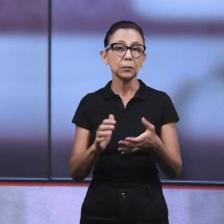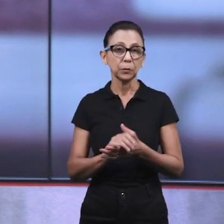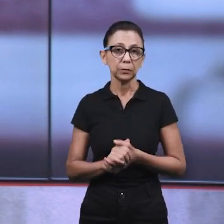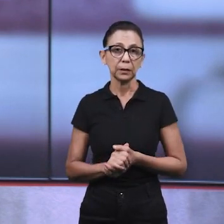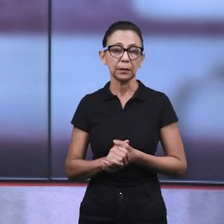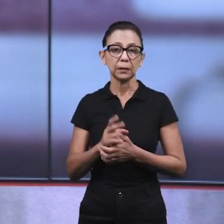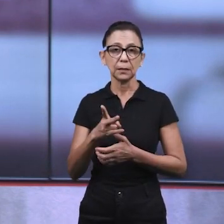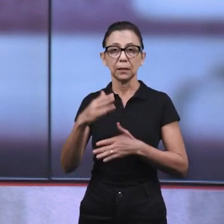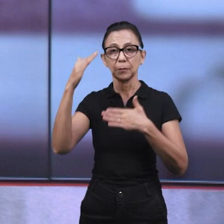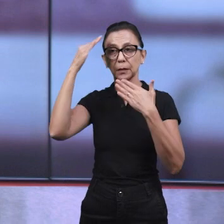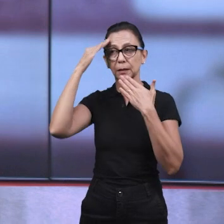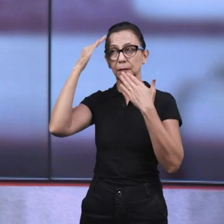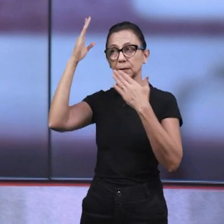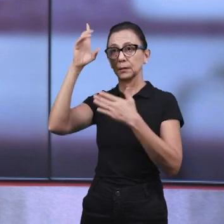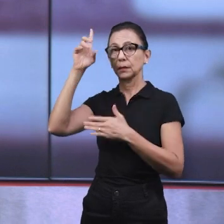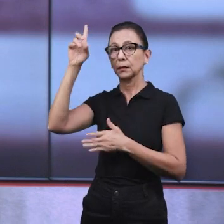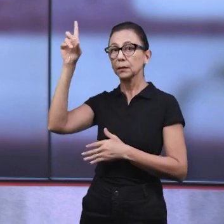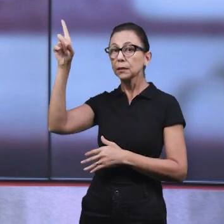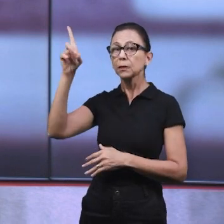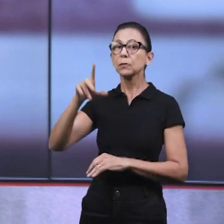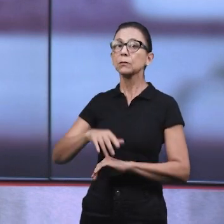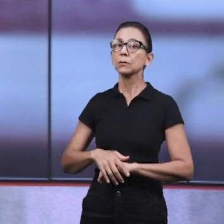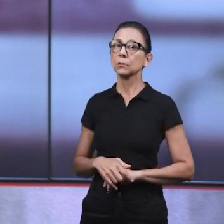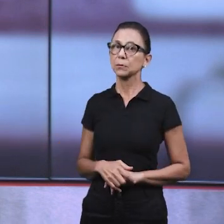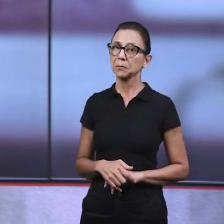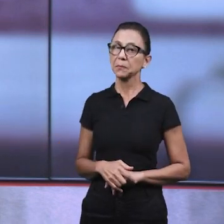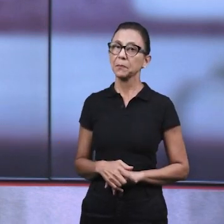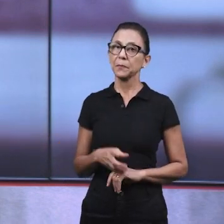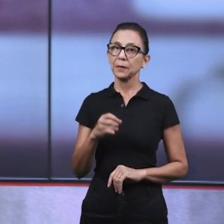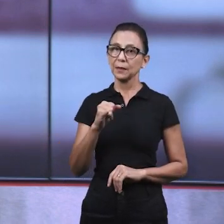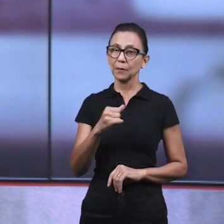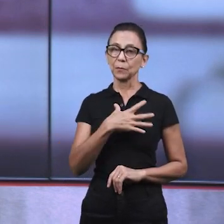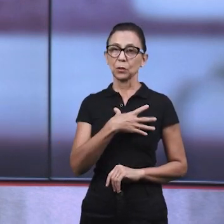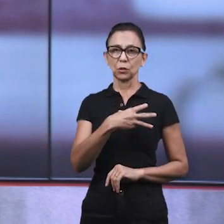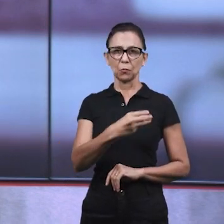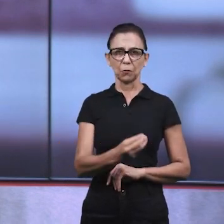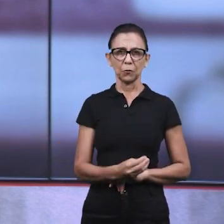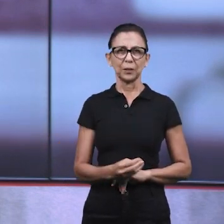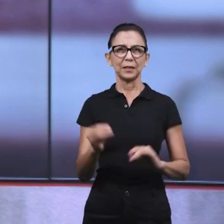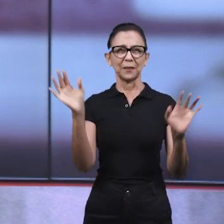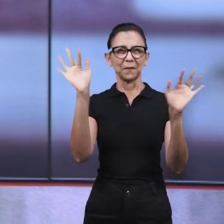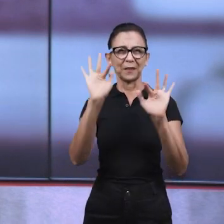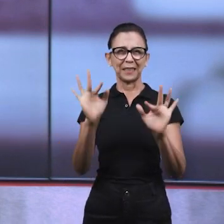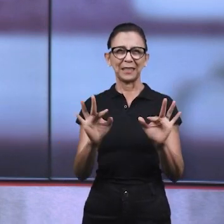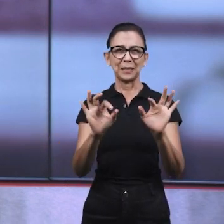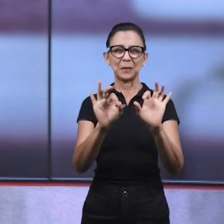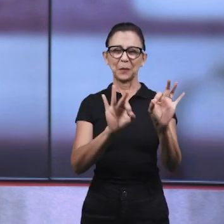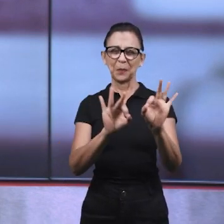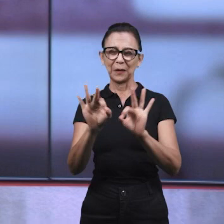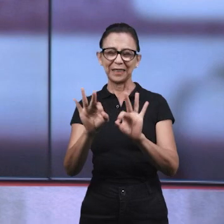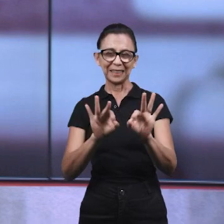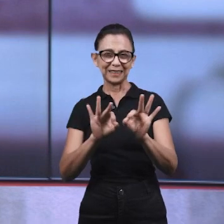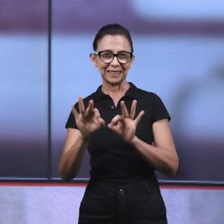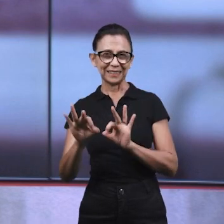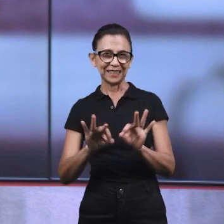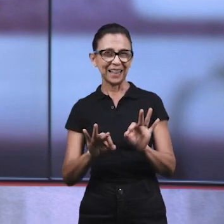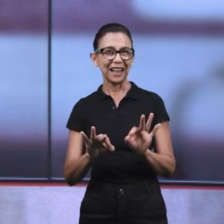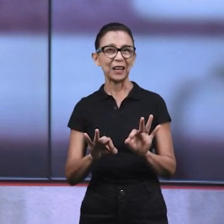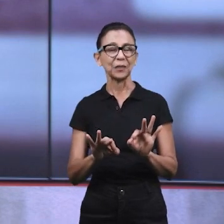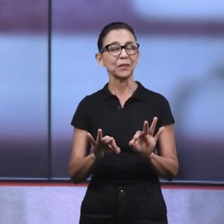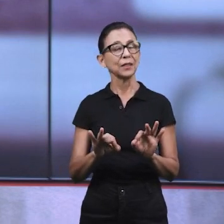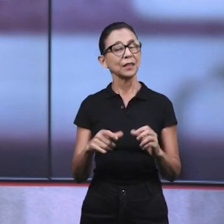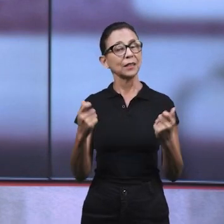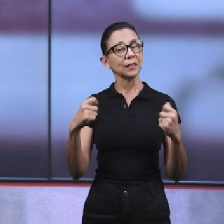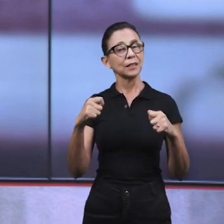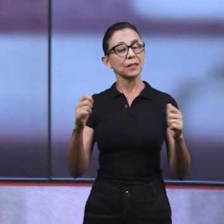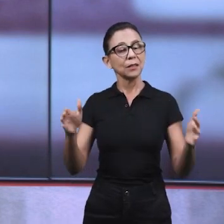que as crianças sejam responsáveis, disciplinadas, felizes e organizadas, é necessário motivá-las